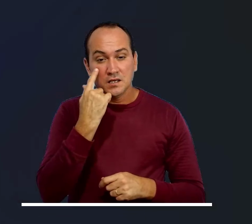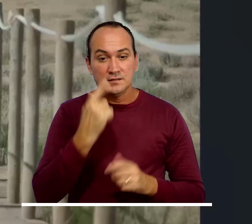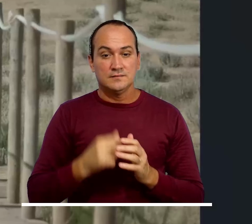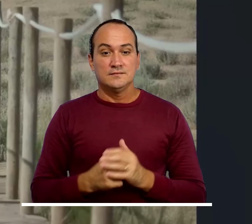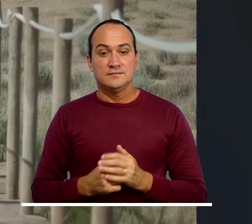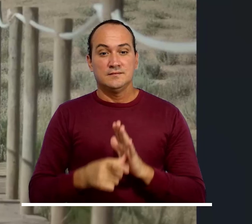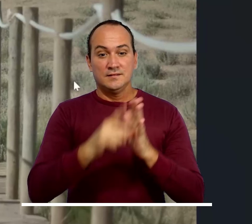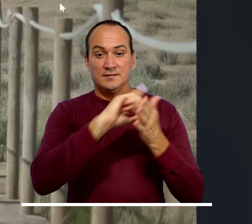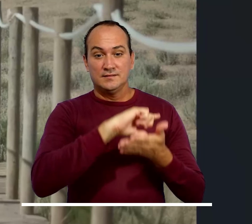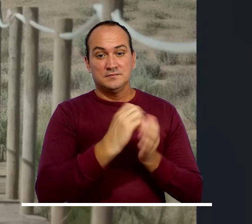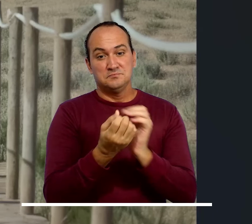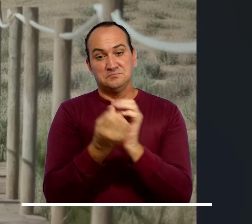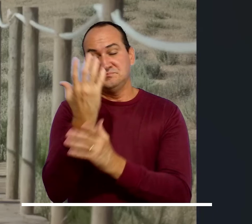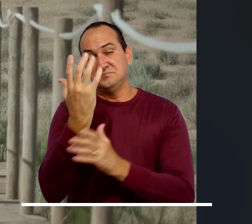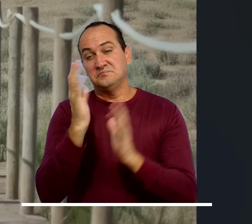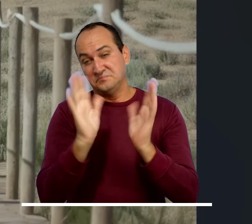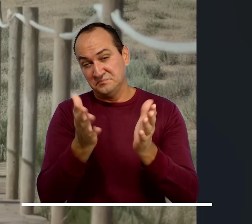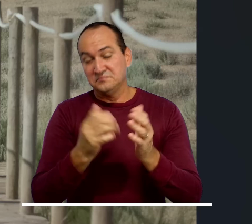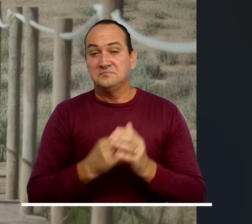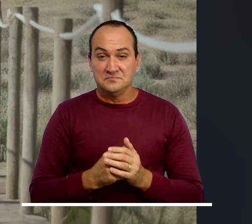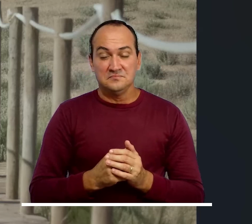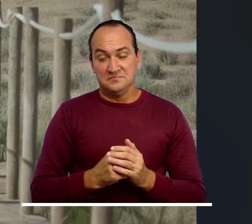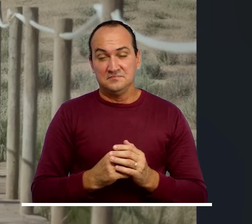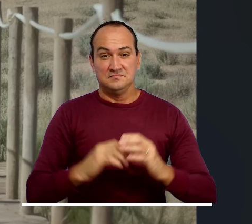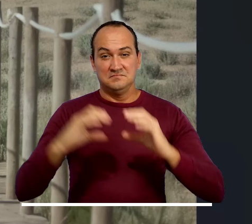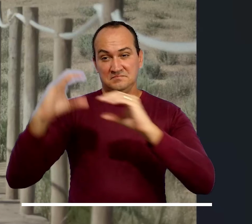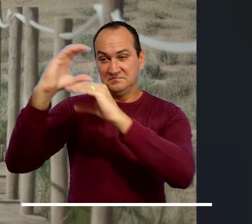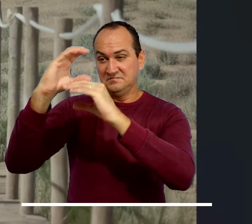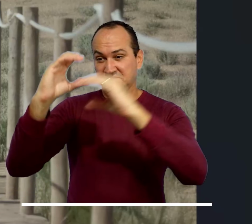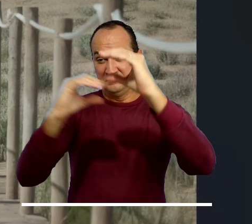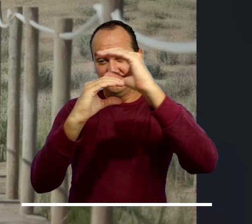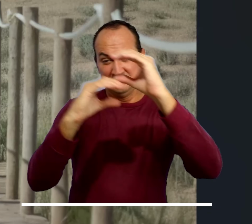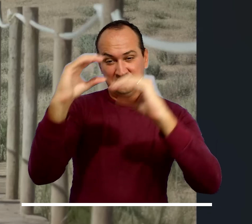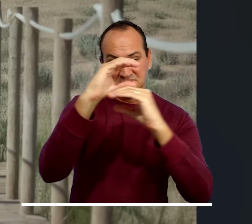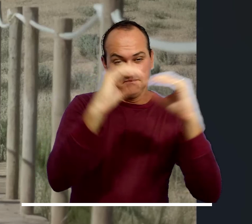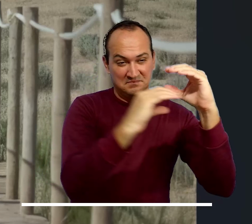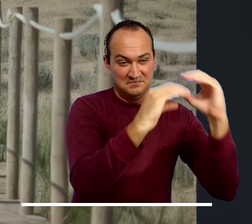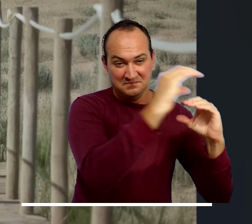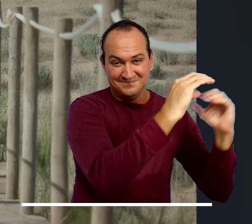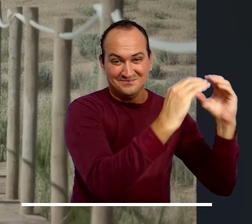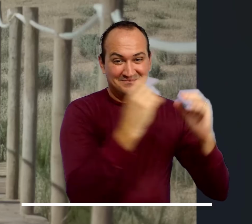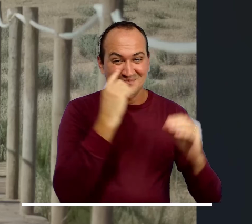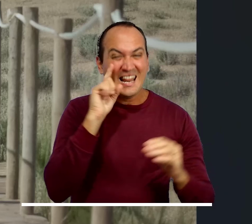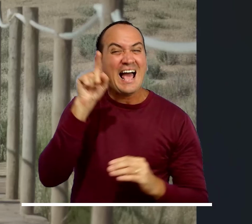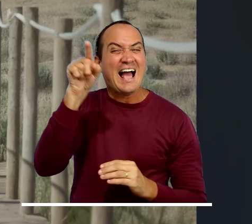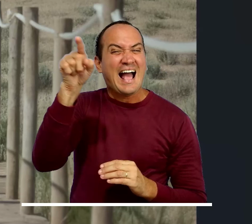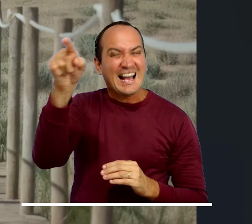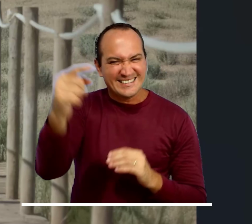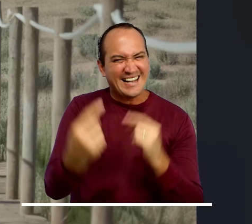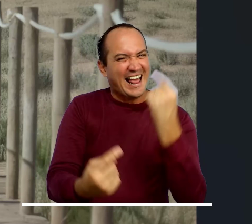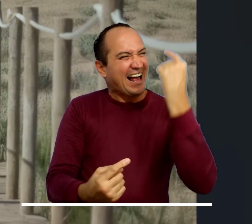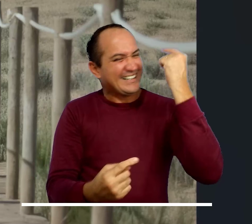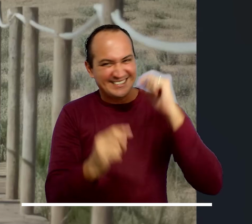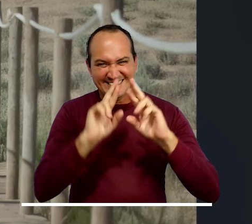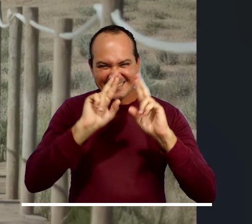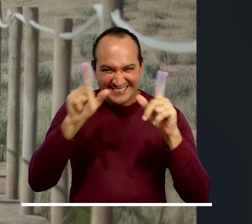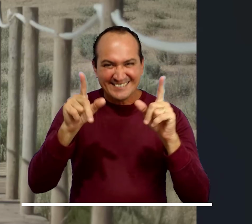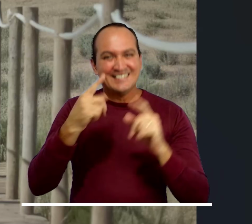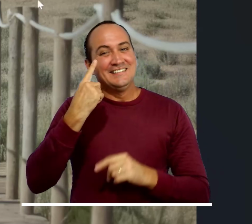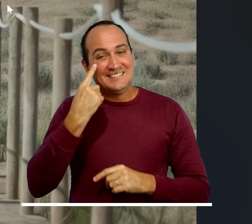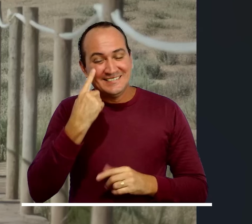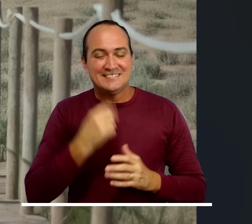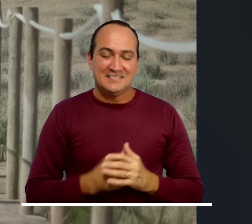outra foto que eu tinha gerado antes, com esses módulos aqui dessa arquitetura meio diferentona, né? Tem um bloco de vidro ali e